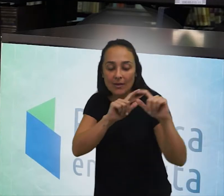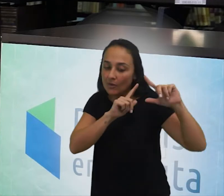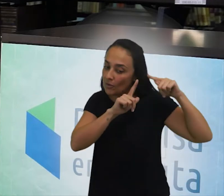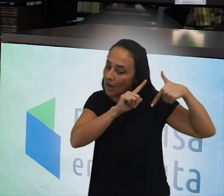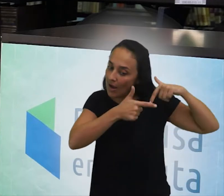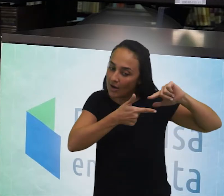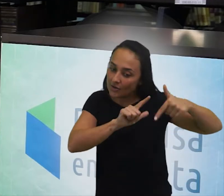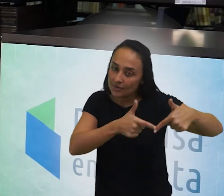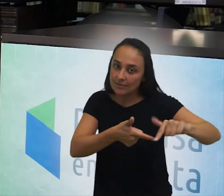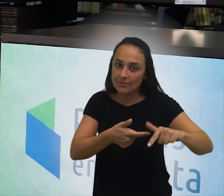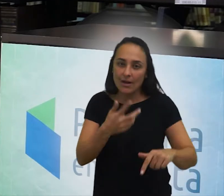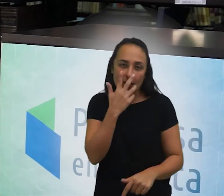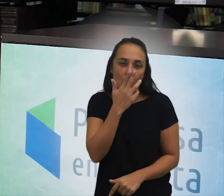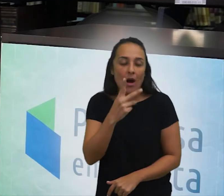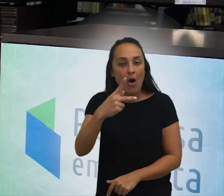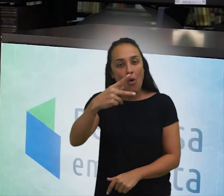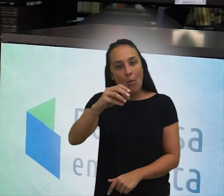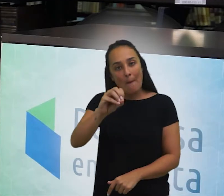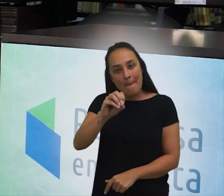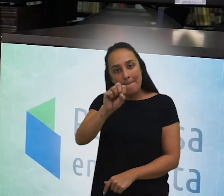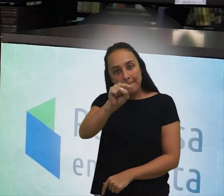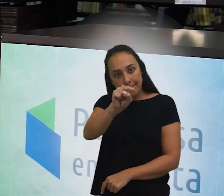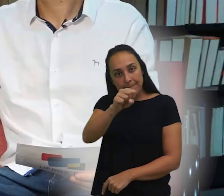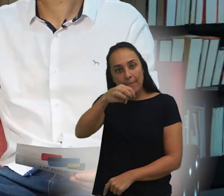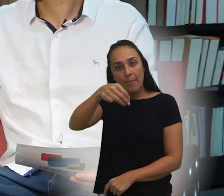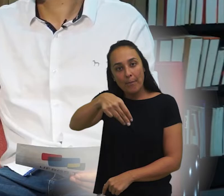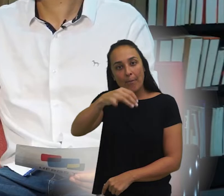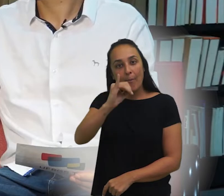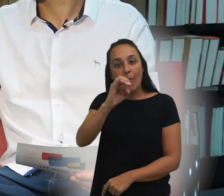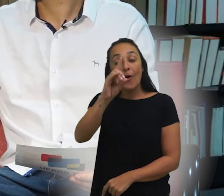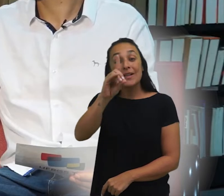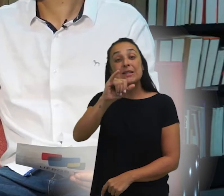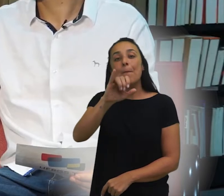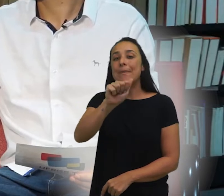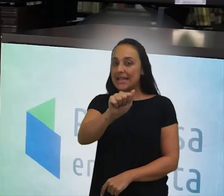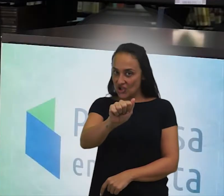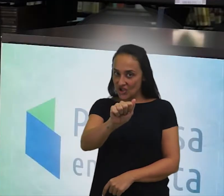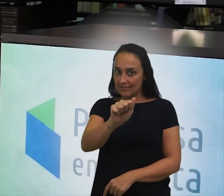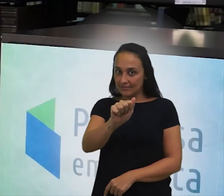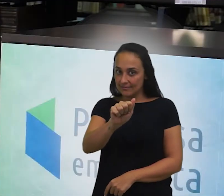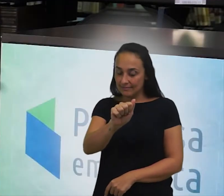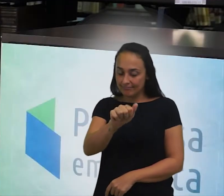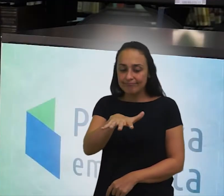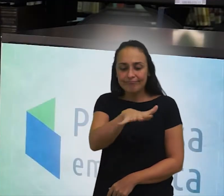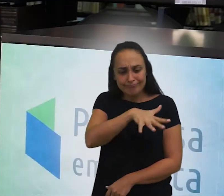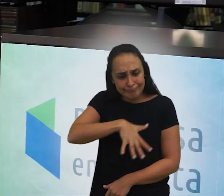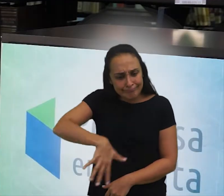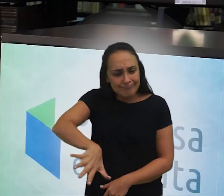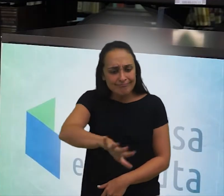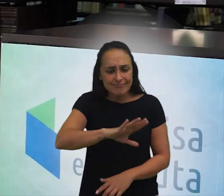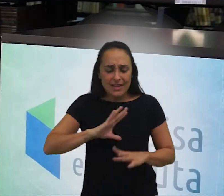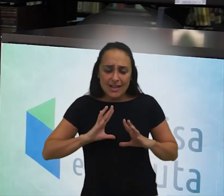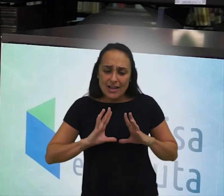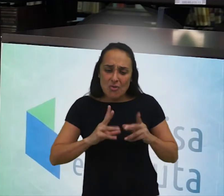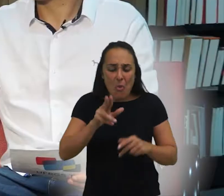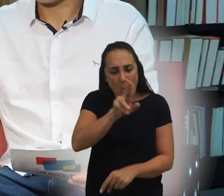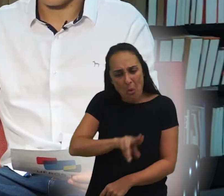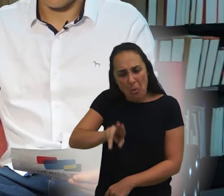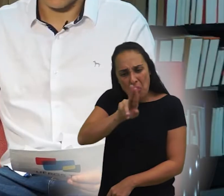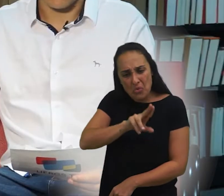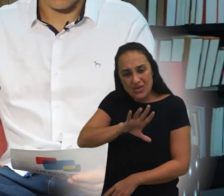que é essa arte que, usando todos os recursos das mídias digitais, está já completamente inserida no campo da